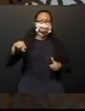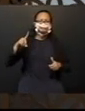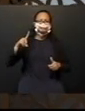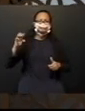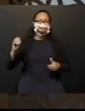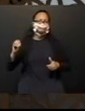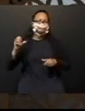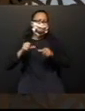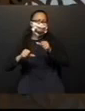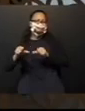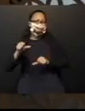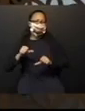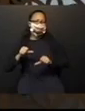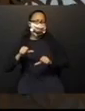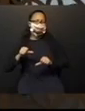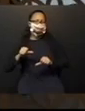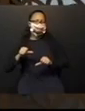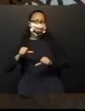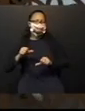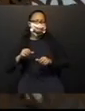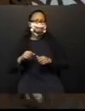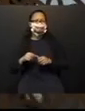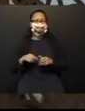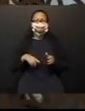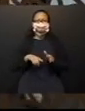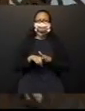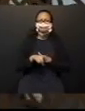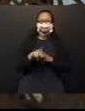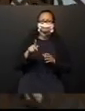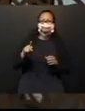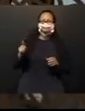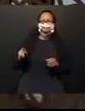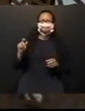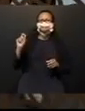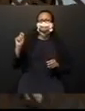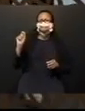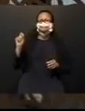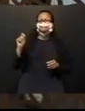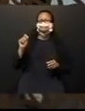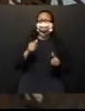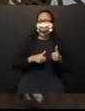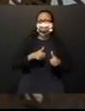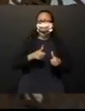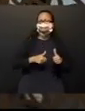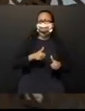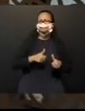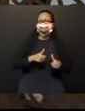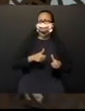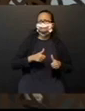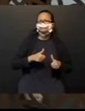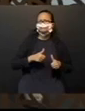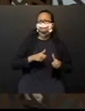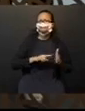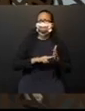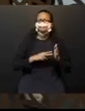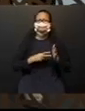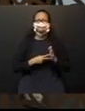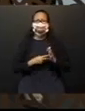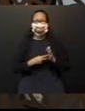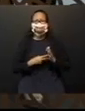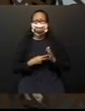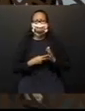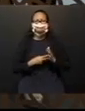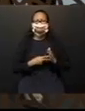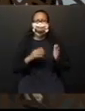contrário. Nossa, professora, o que é isso? A gente não fez o Nunca 10 somando? Vamos fazer o Nunca